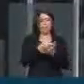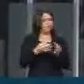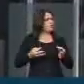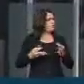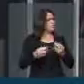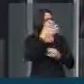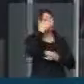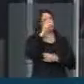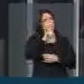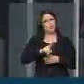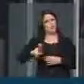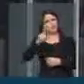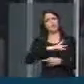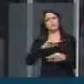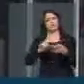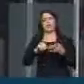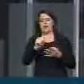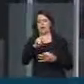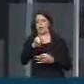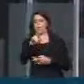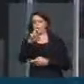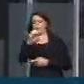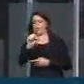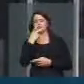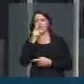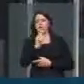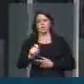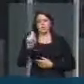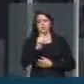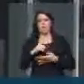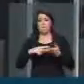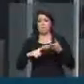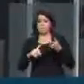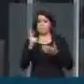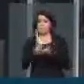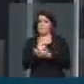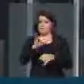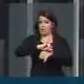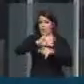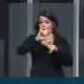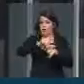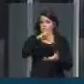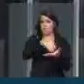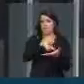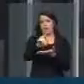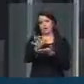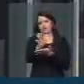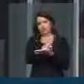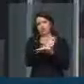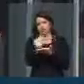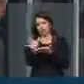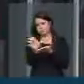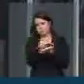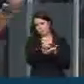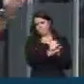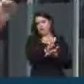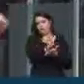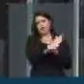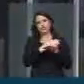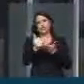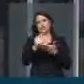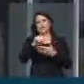aos usuários, aos autores, às associações e ao próprio Escritório Central de Arrecadação e Distribuição. Não é mais